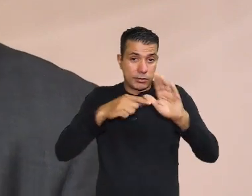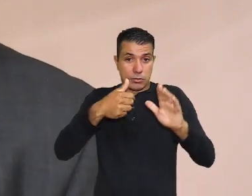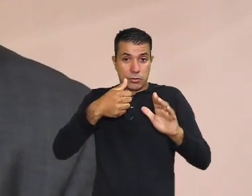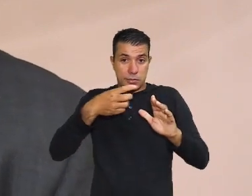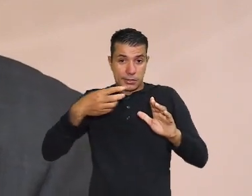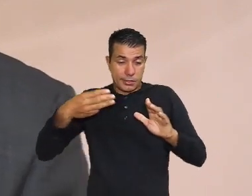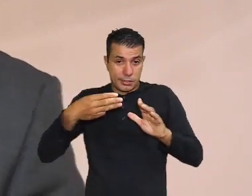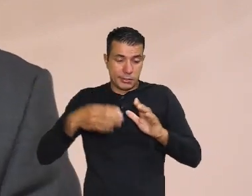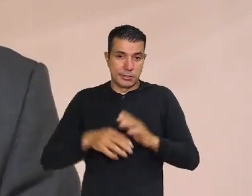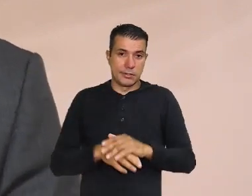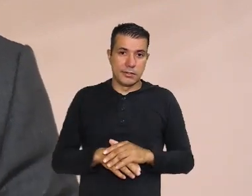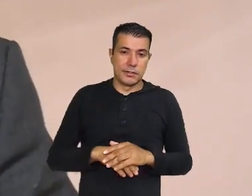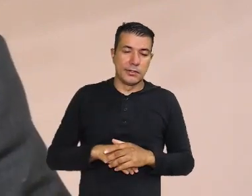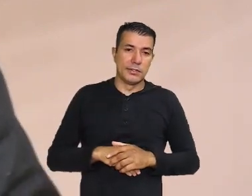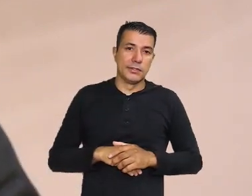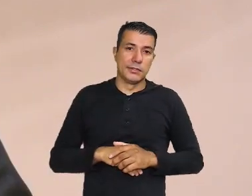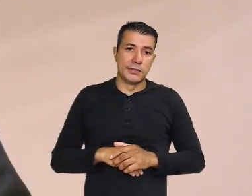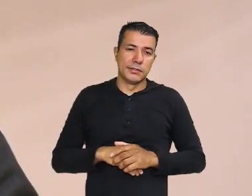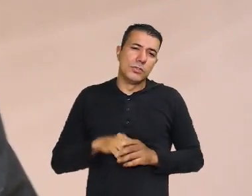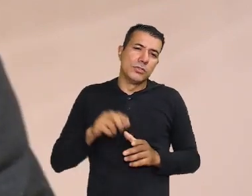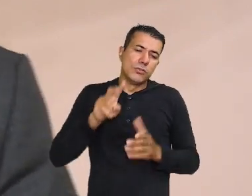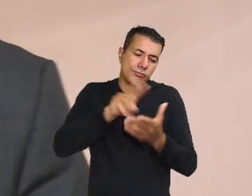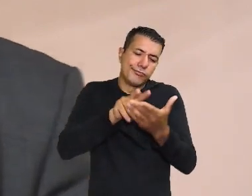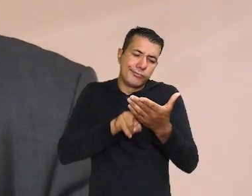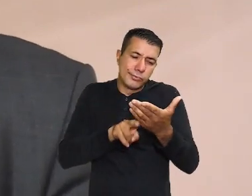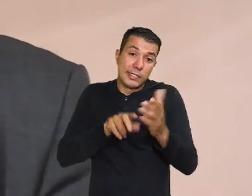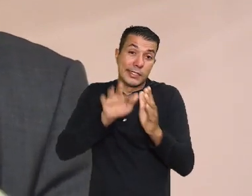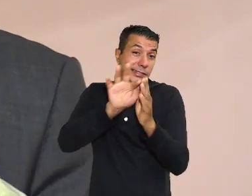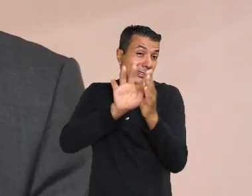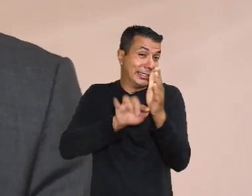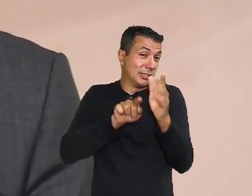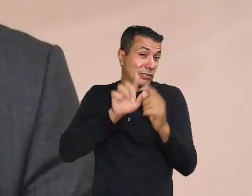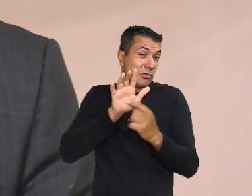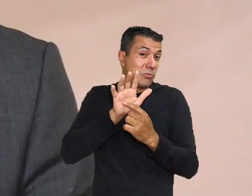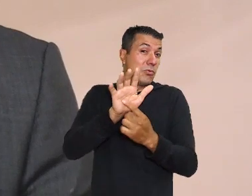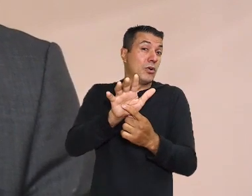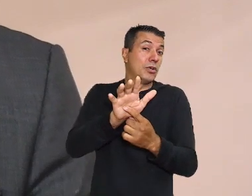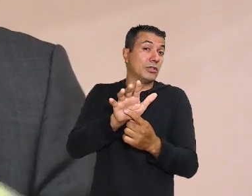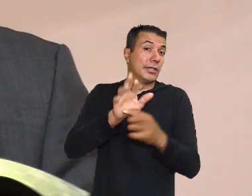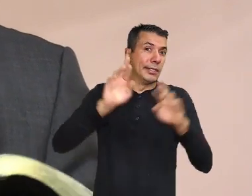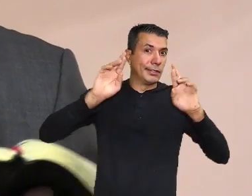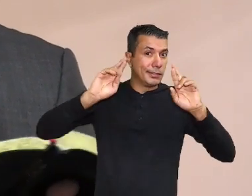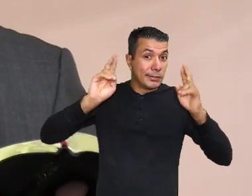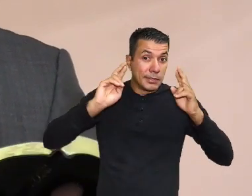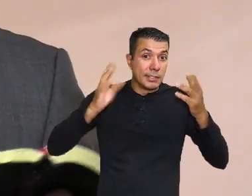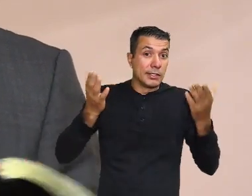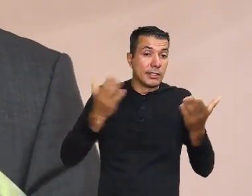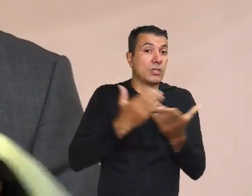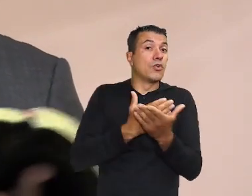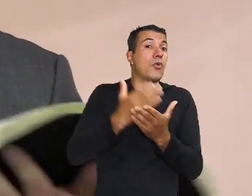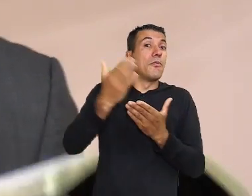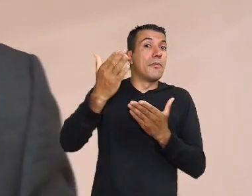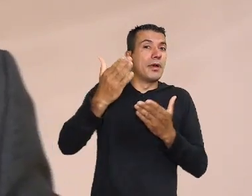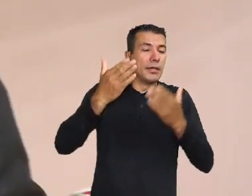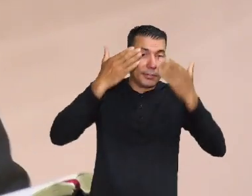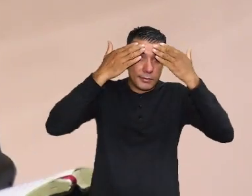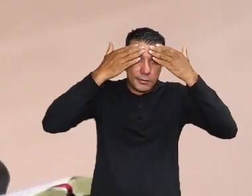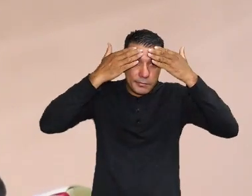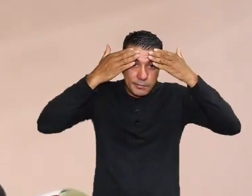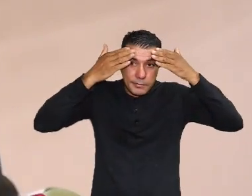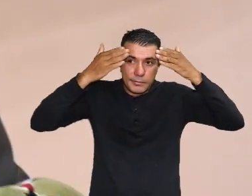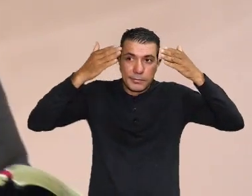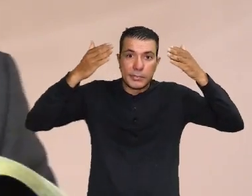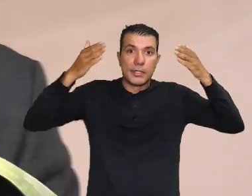você acompanhe a leitura desse texto. Esse texto, ele já nos traz esperança, ele já começa a abrir a minha e a